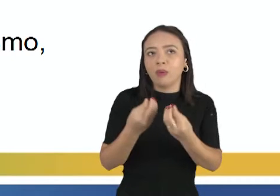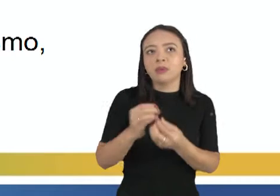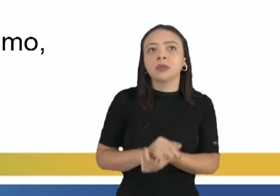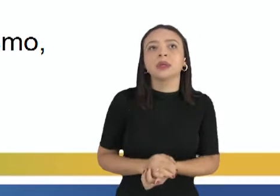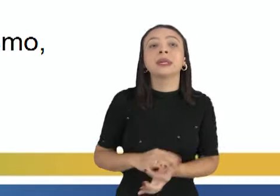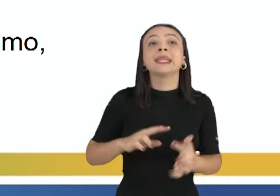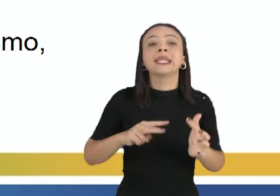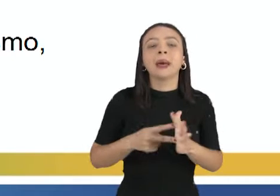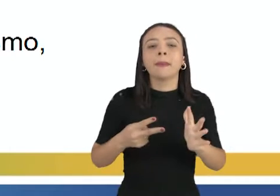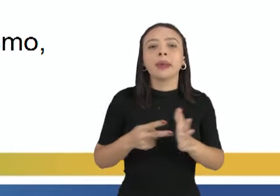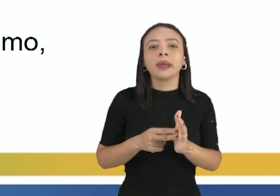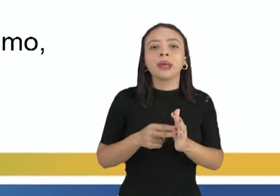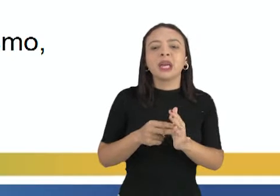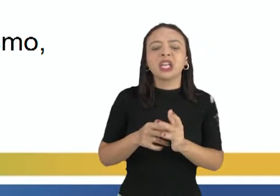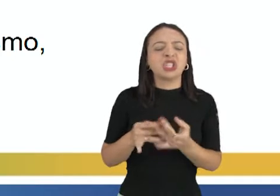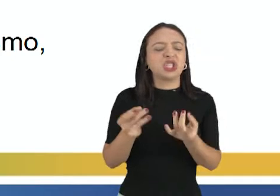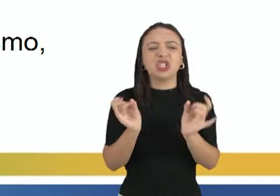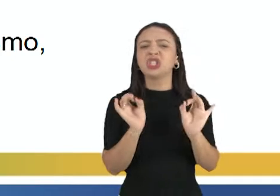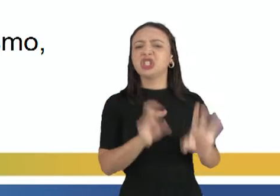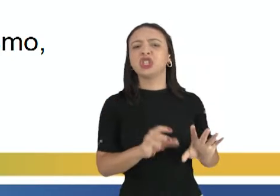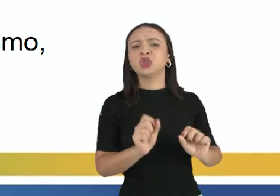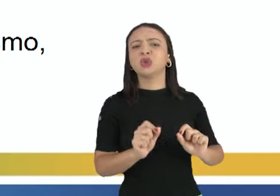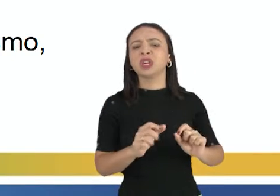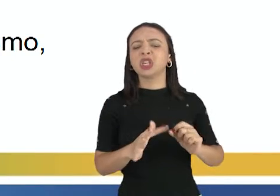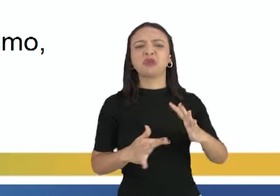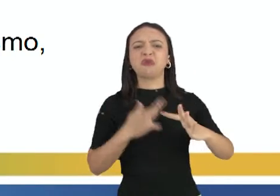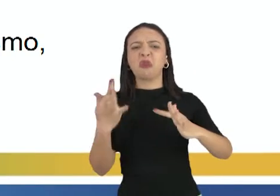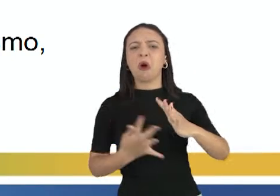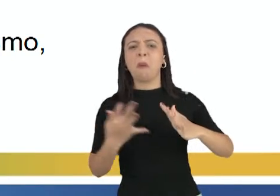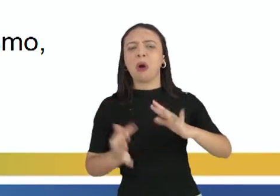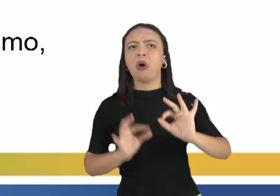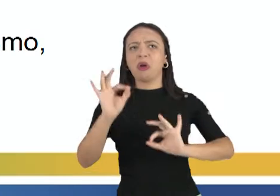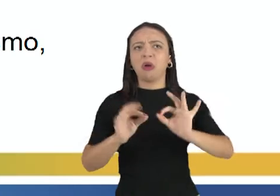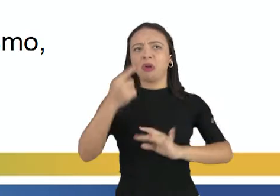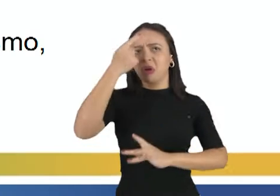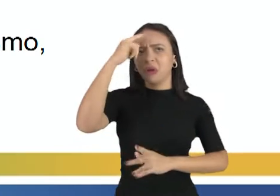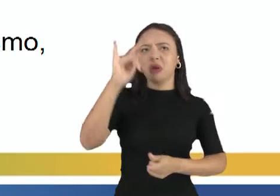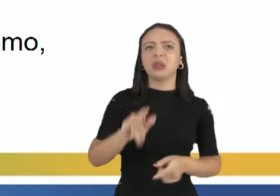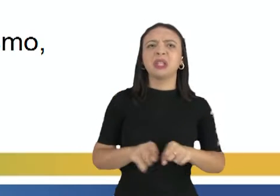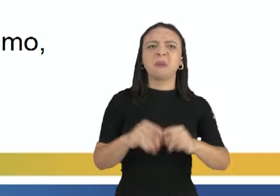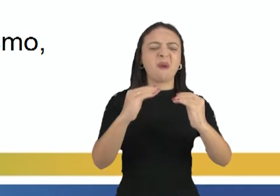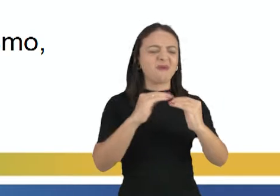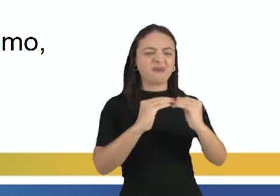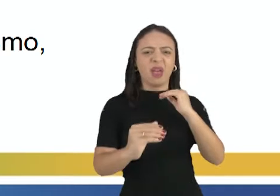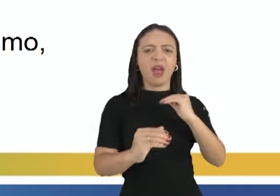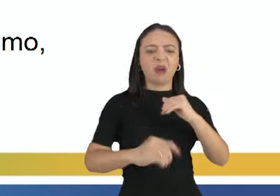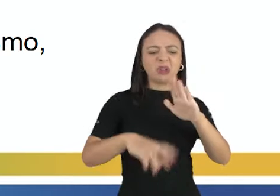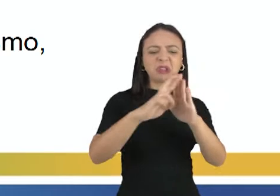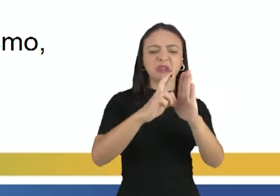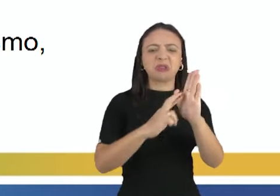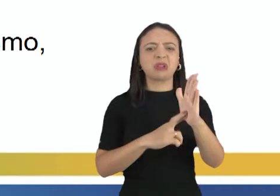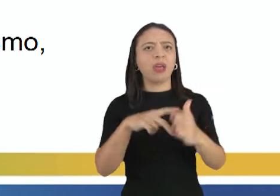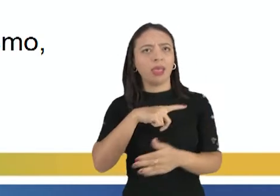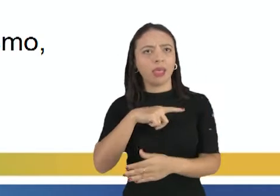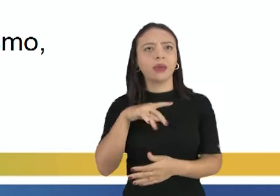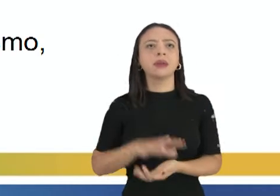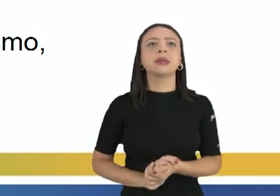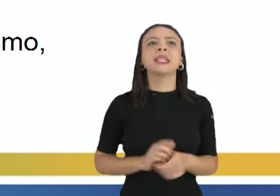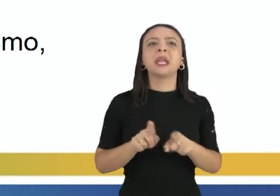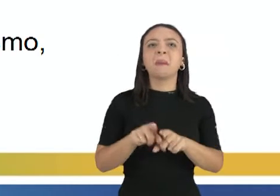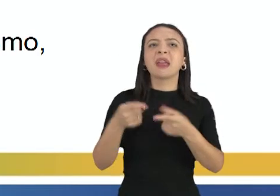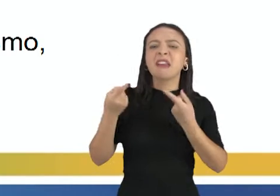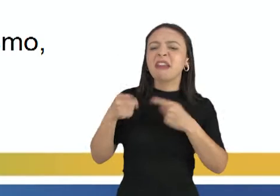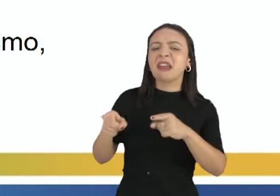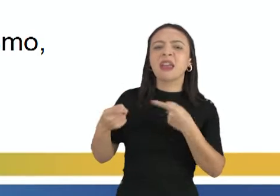de formalismo nas composições, rompimento com os padrões tradicionais da academia, crítica